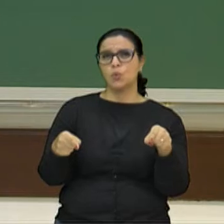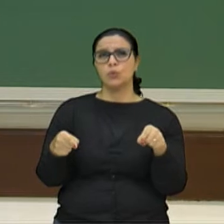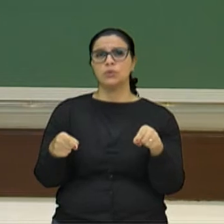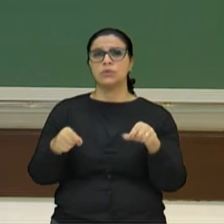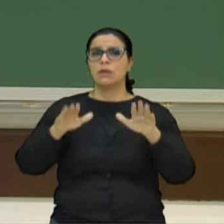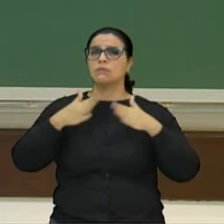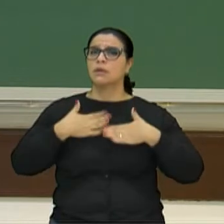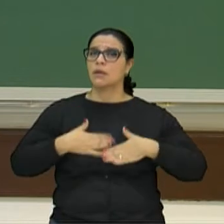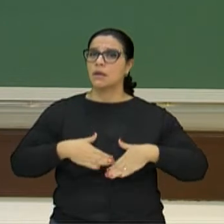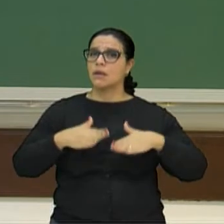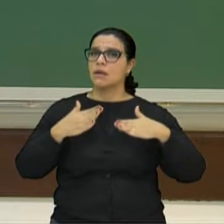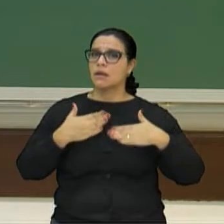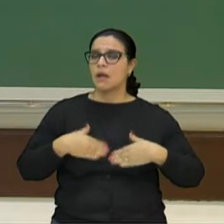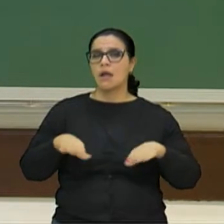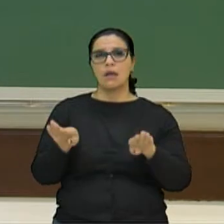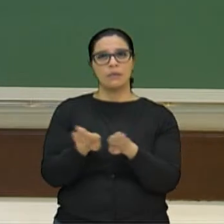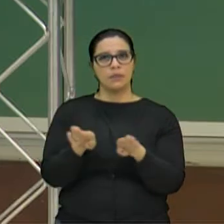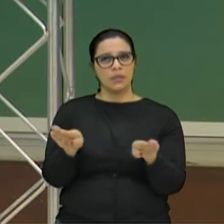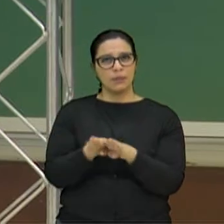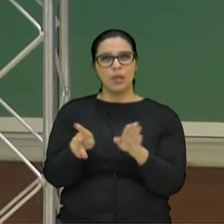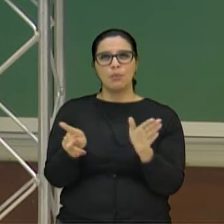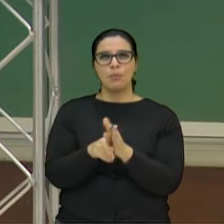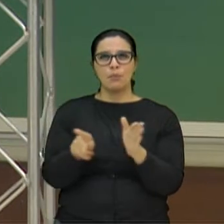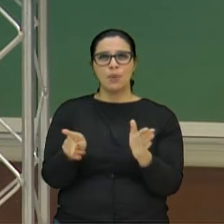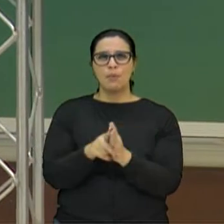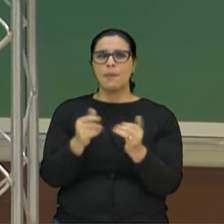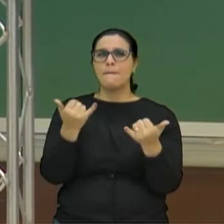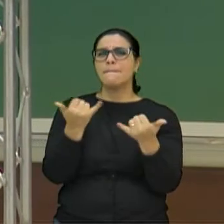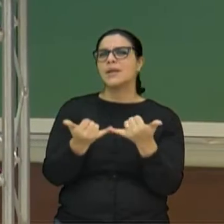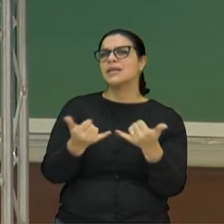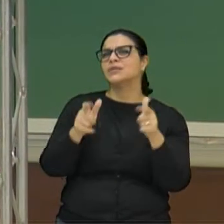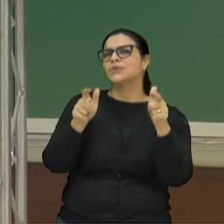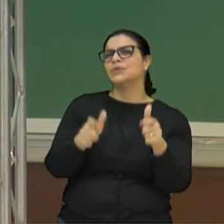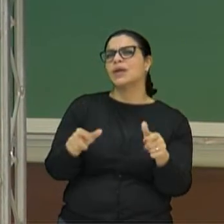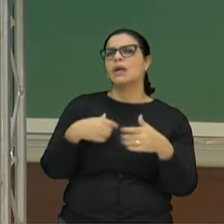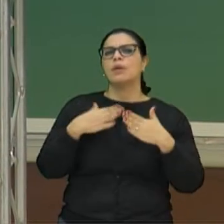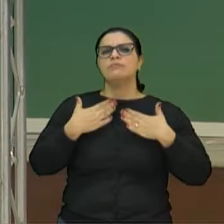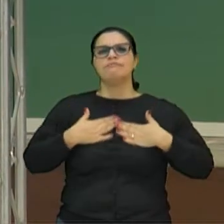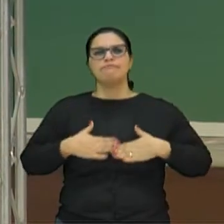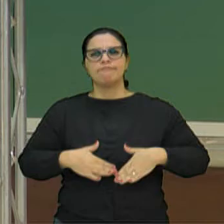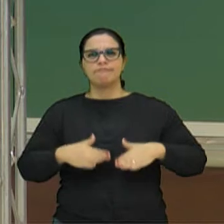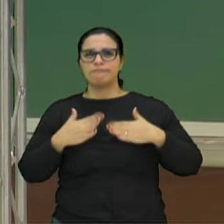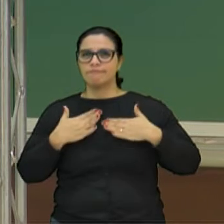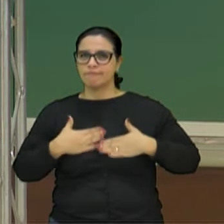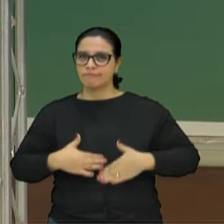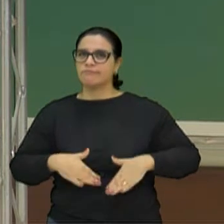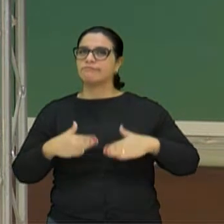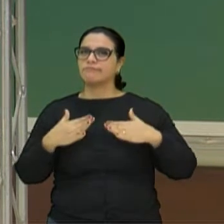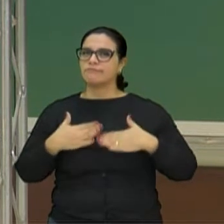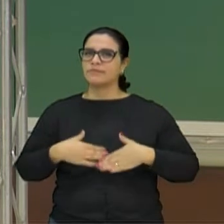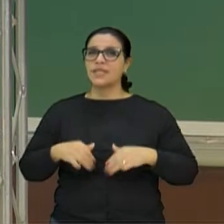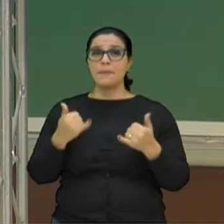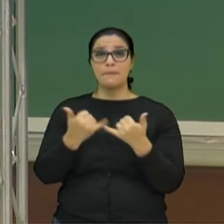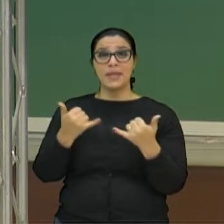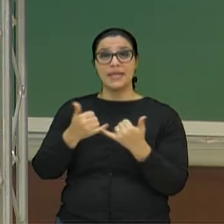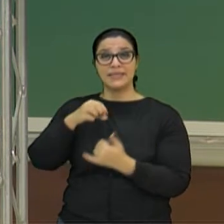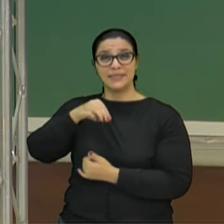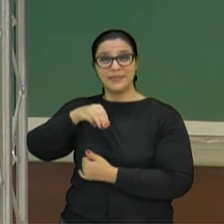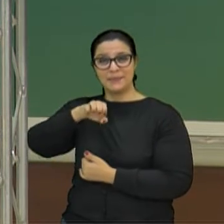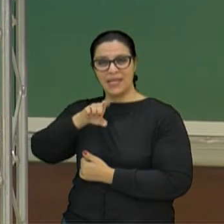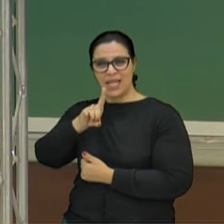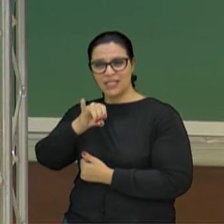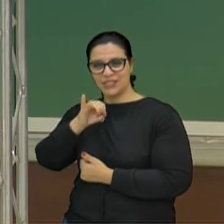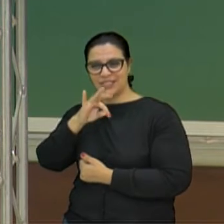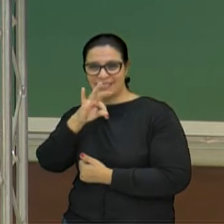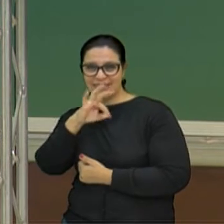para fazer aquele clima de relaxamento, aquele clima de meditação. Então,